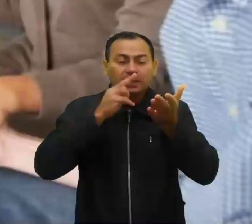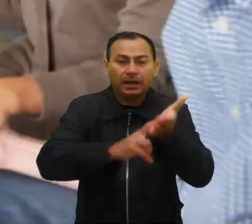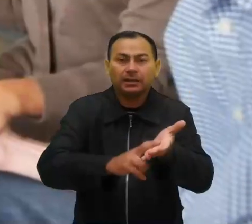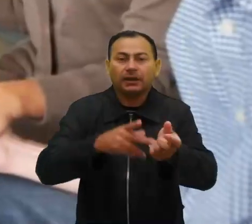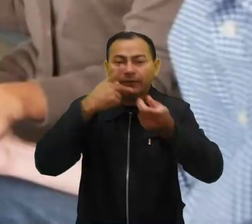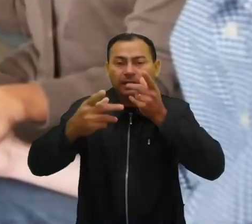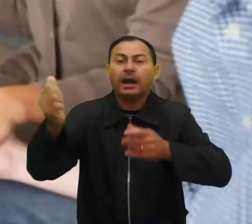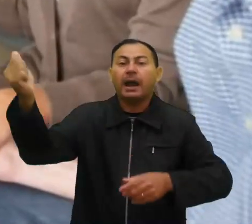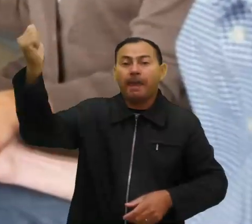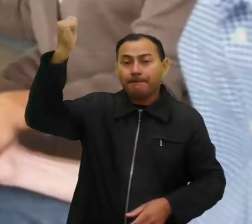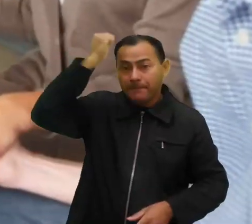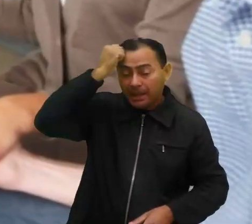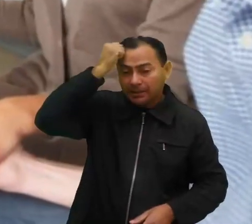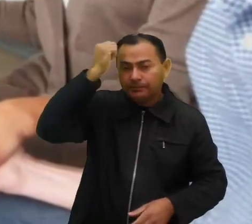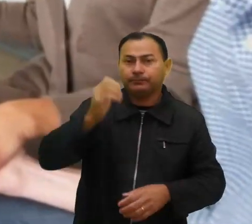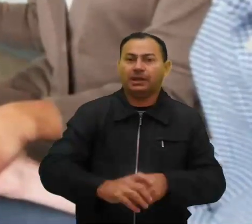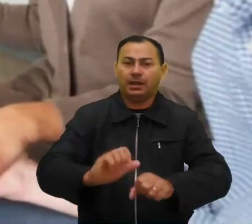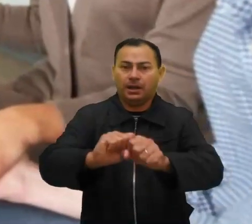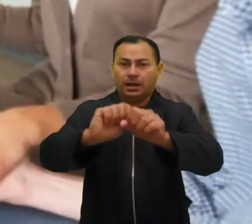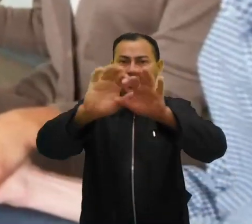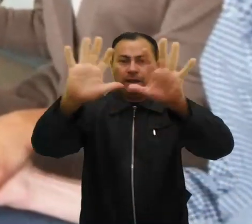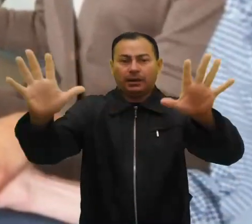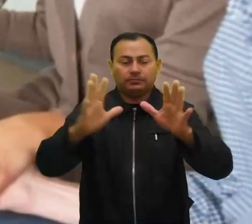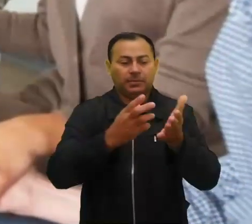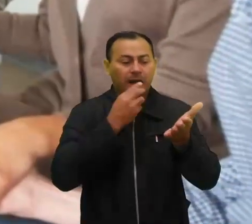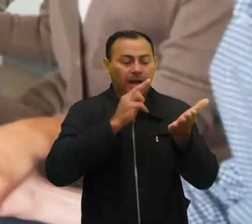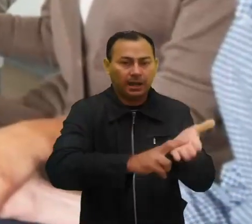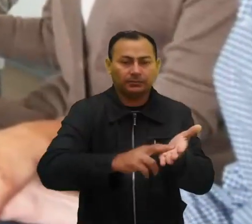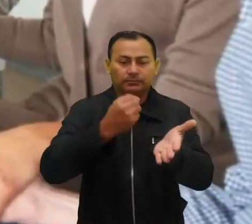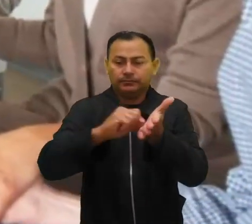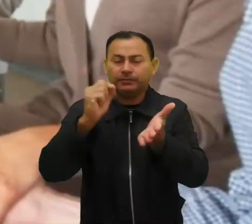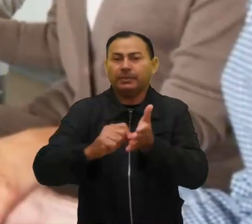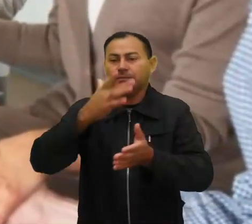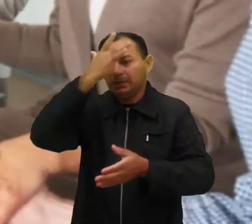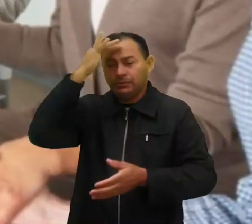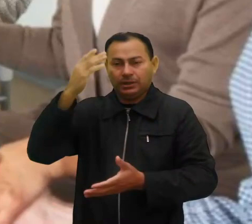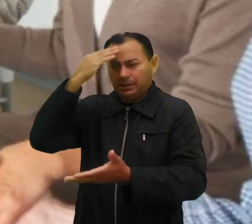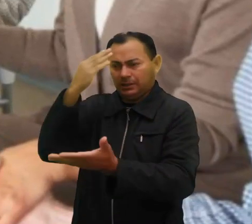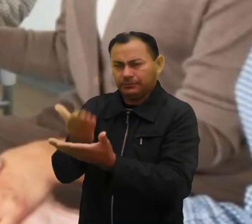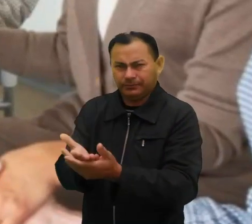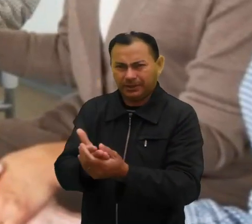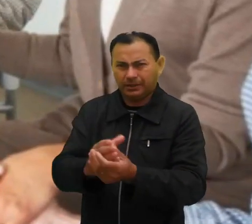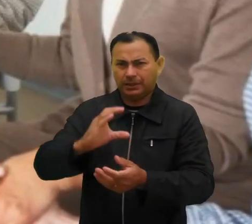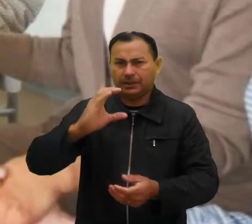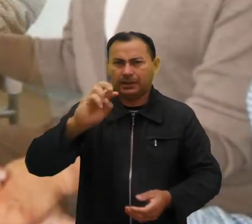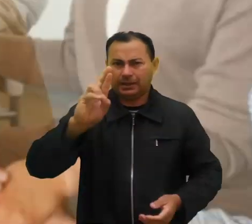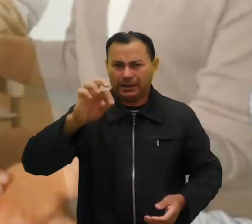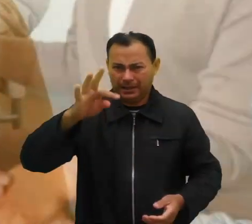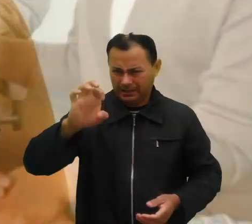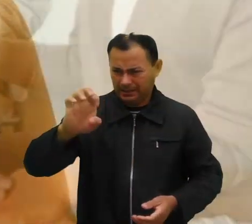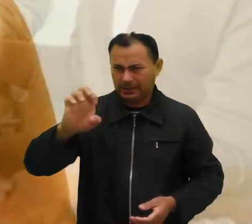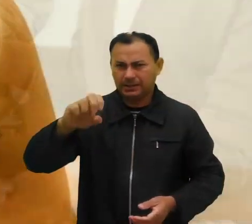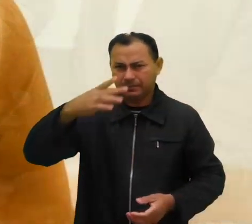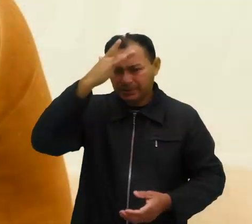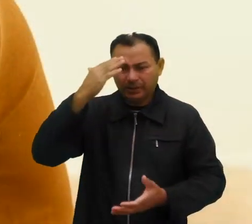é, arrependa-se. É óbvio que estas cartas foram escritas para crentes. Será que os crentes precisam se arrepender? Claro